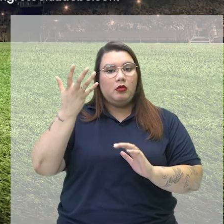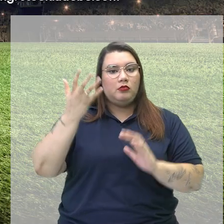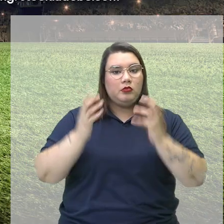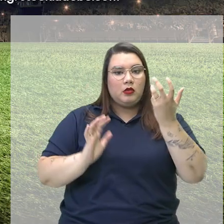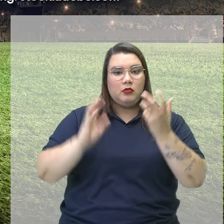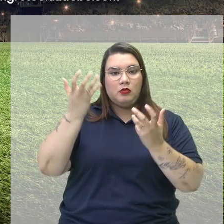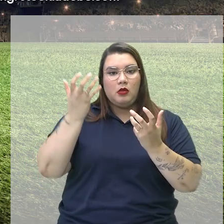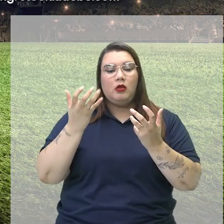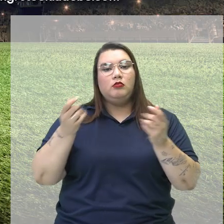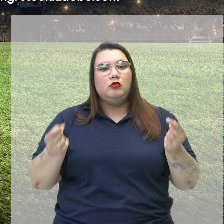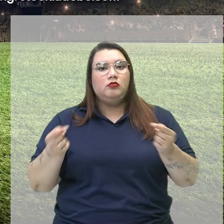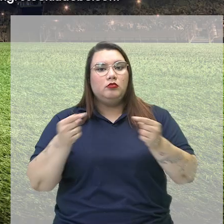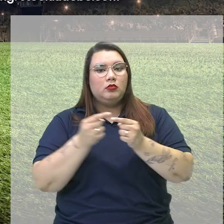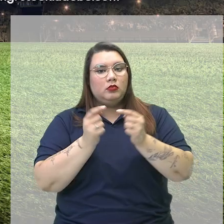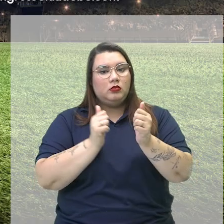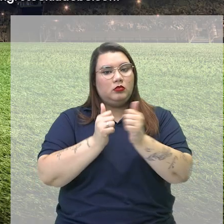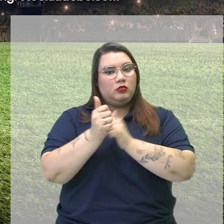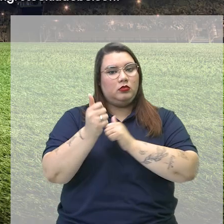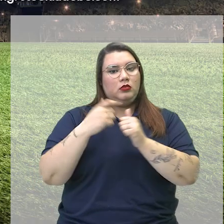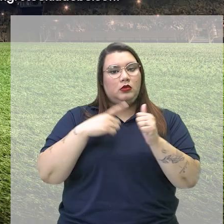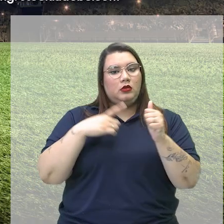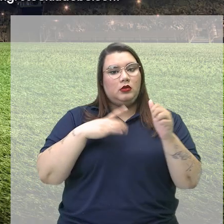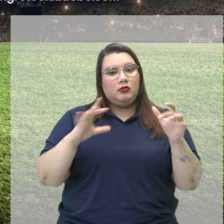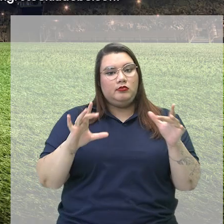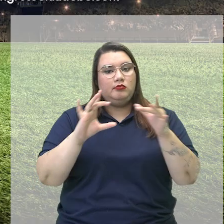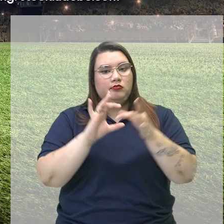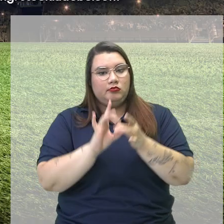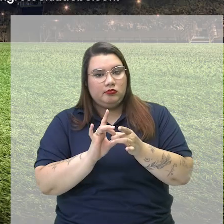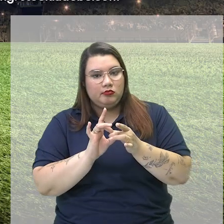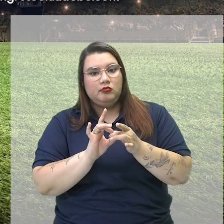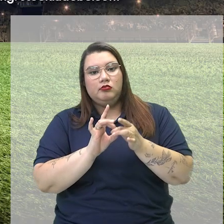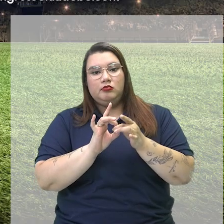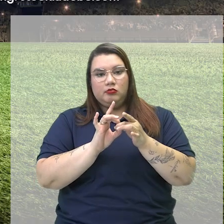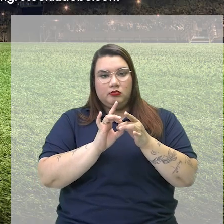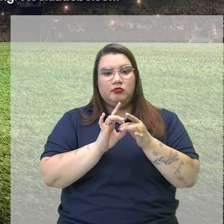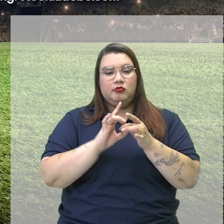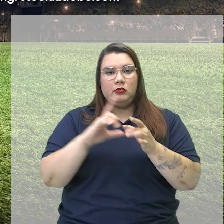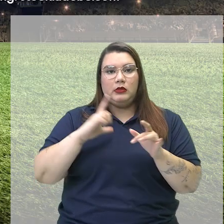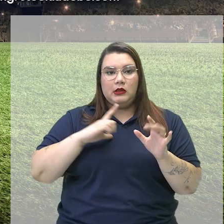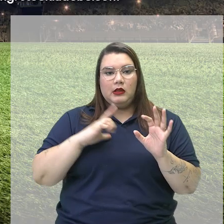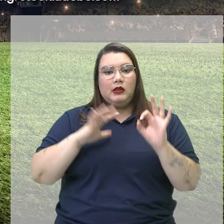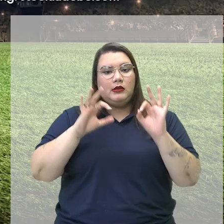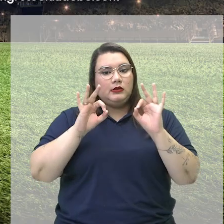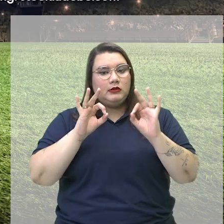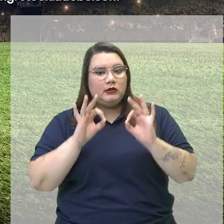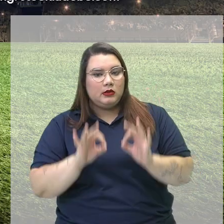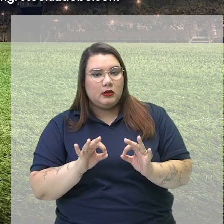cenários onde o esporte ele está completamente inserido, completamente ligado, né?